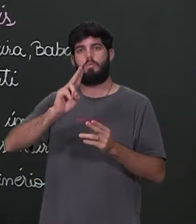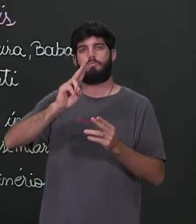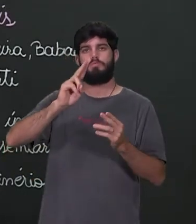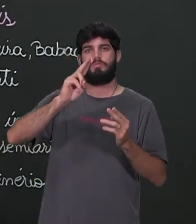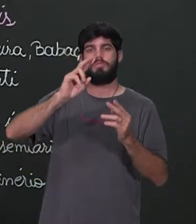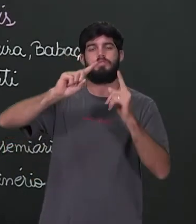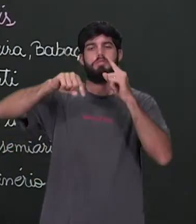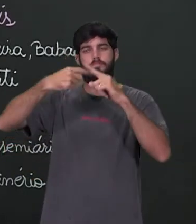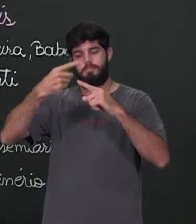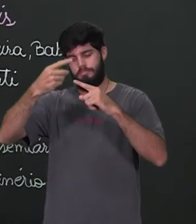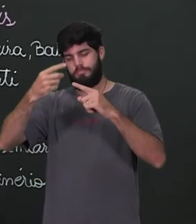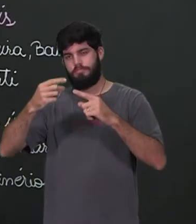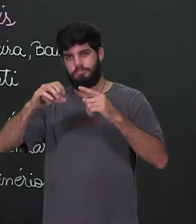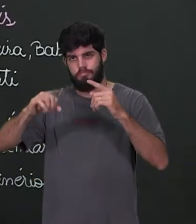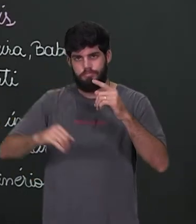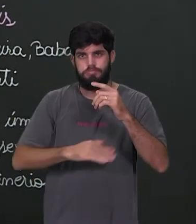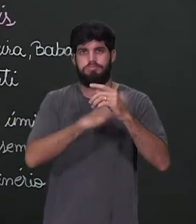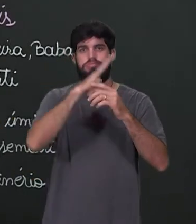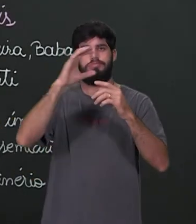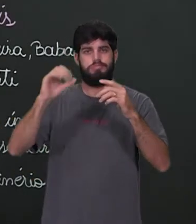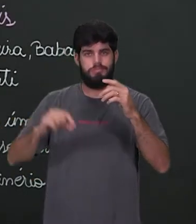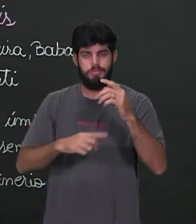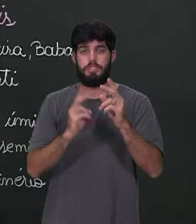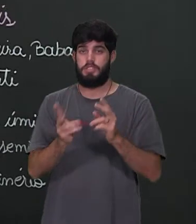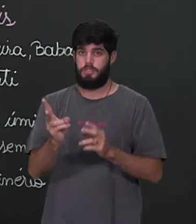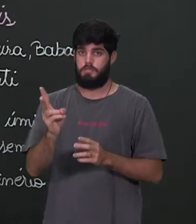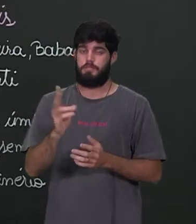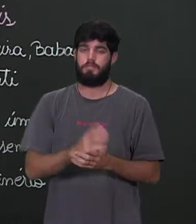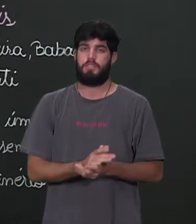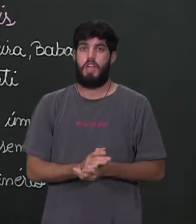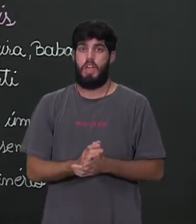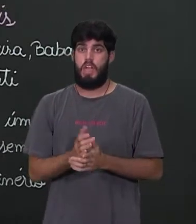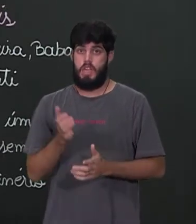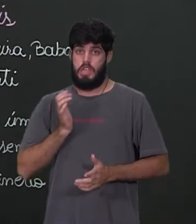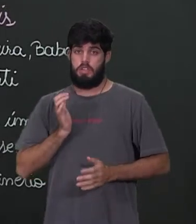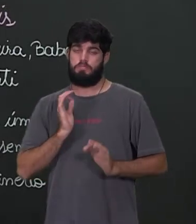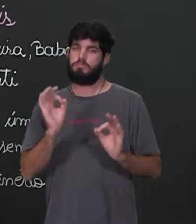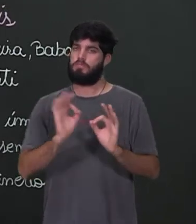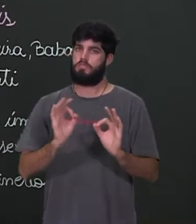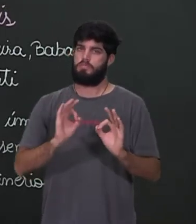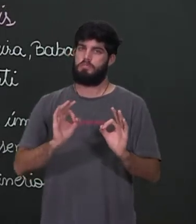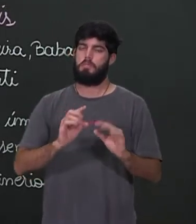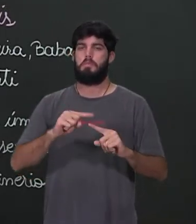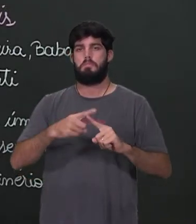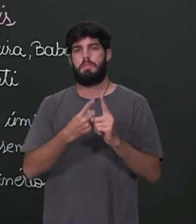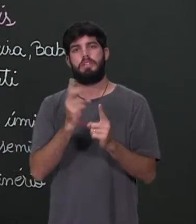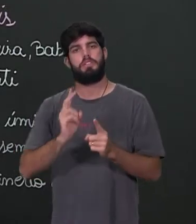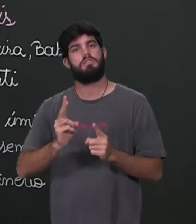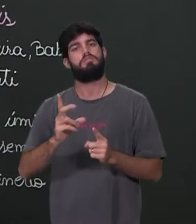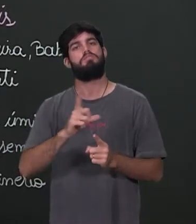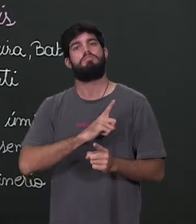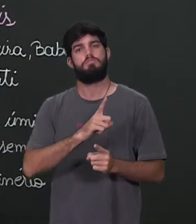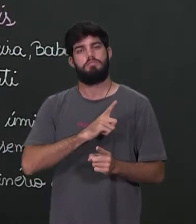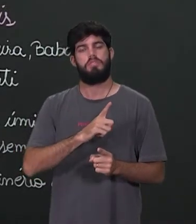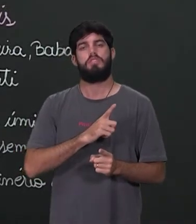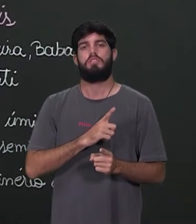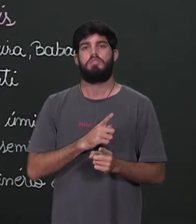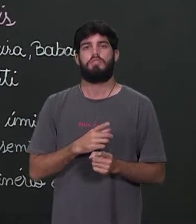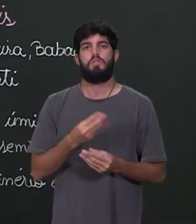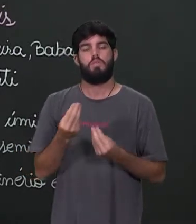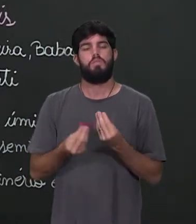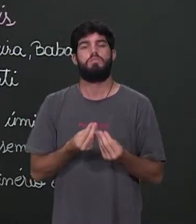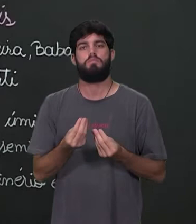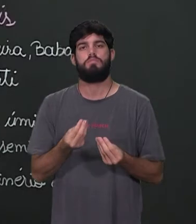apesar do solo em si não ser muito rico, eu tenho ali uma devolução de nutrientes, um ciclo orgânico